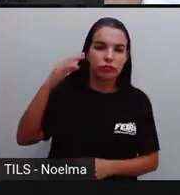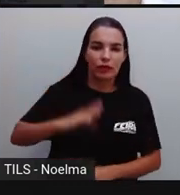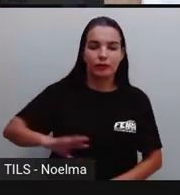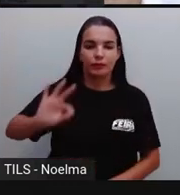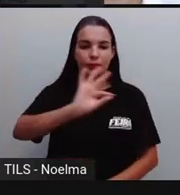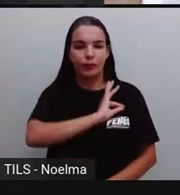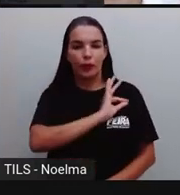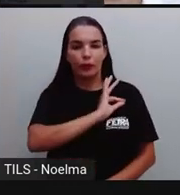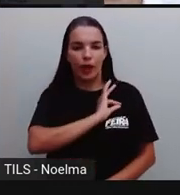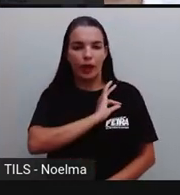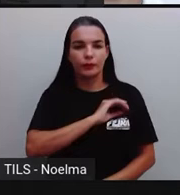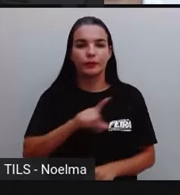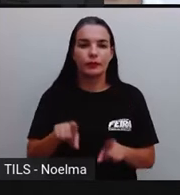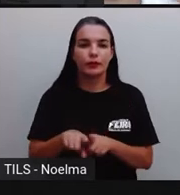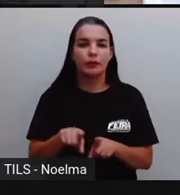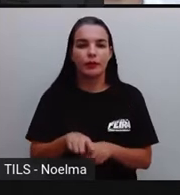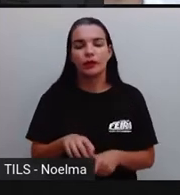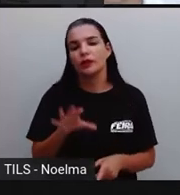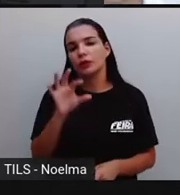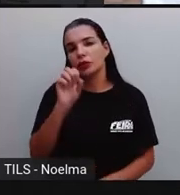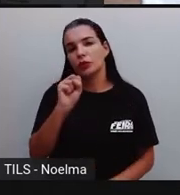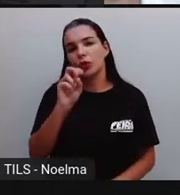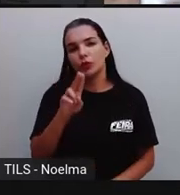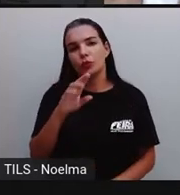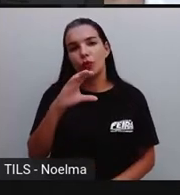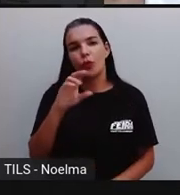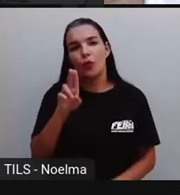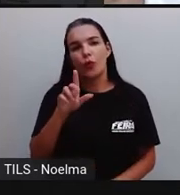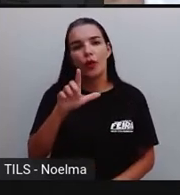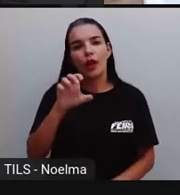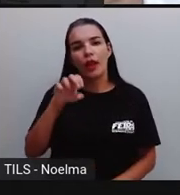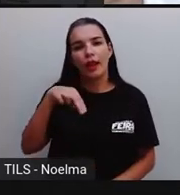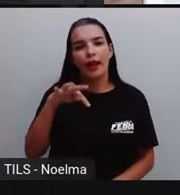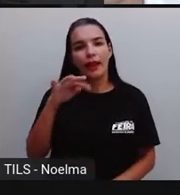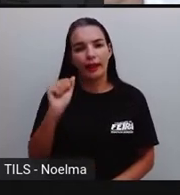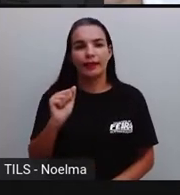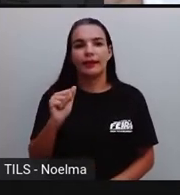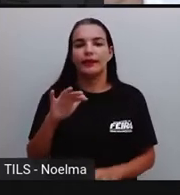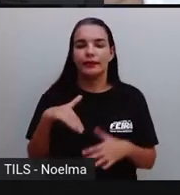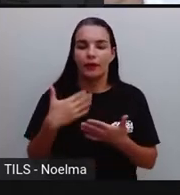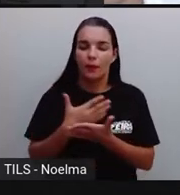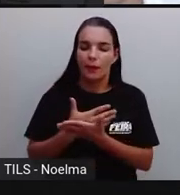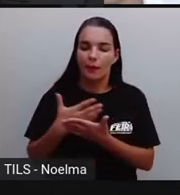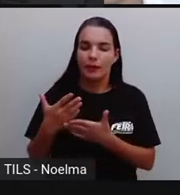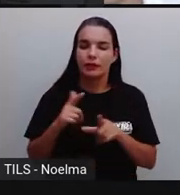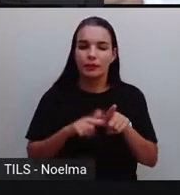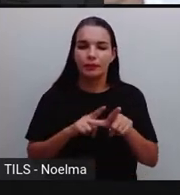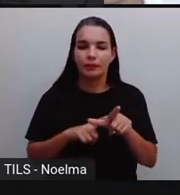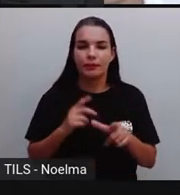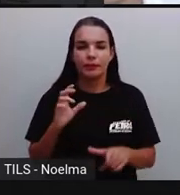Então, ó, sempre vai ter aí o som de si, que ele tá lá no início da palavra, tá bom?